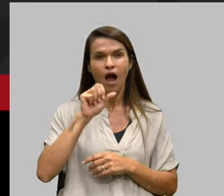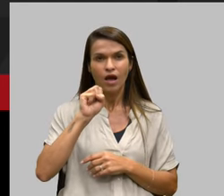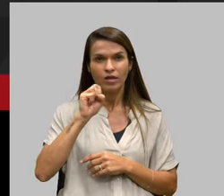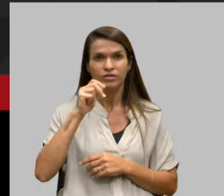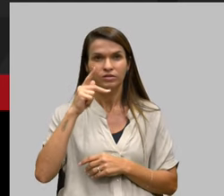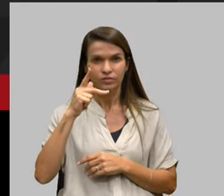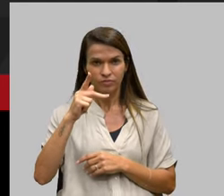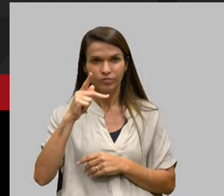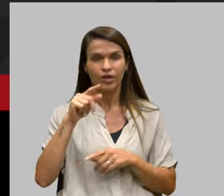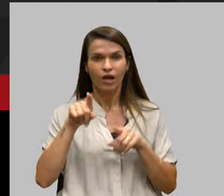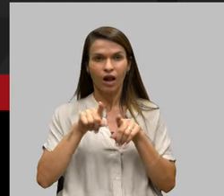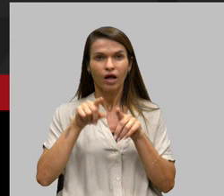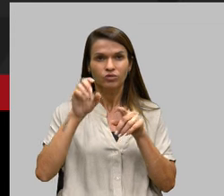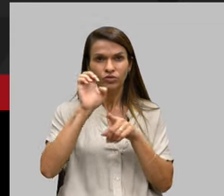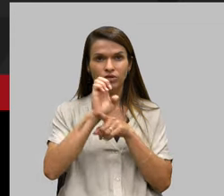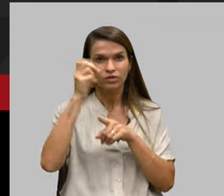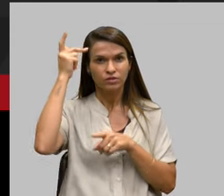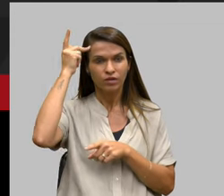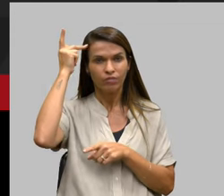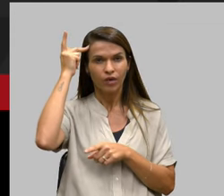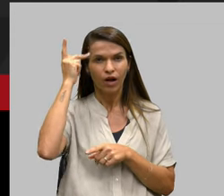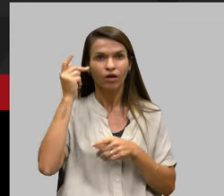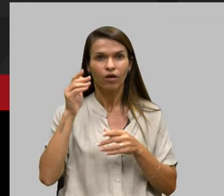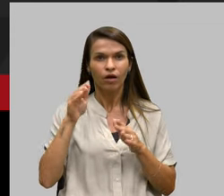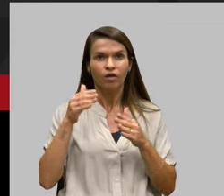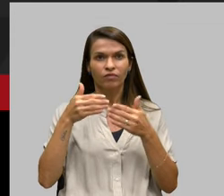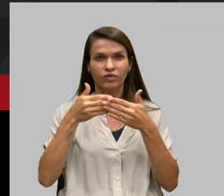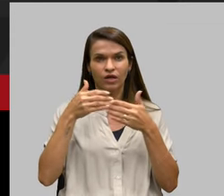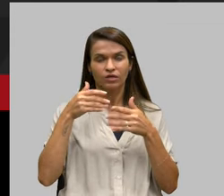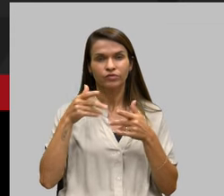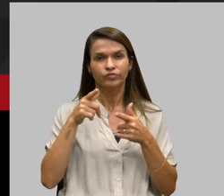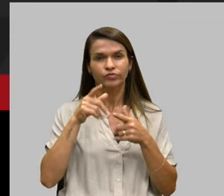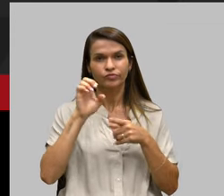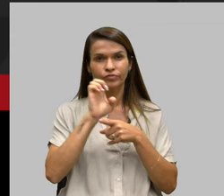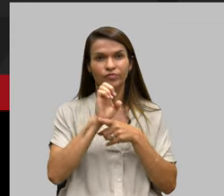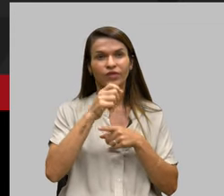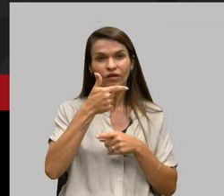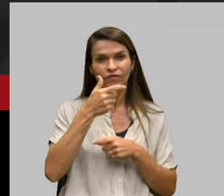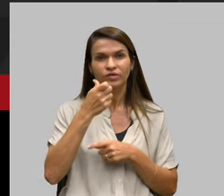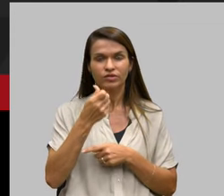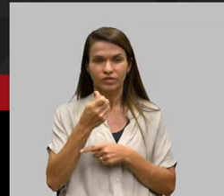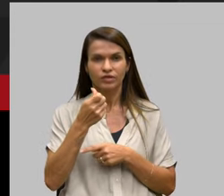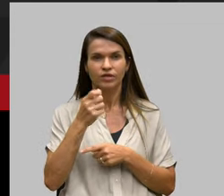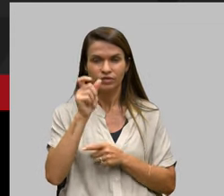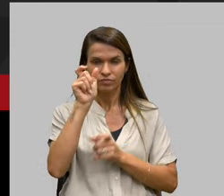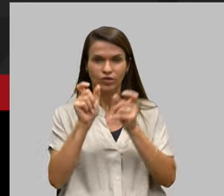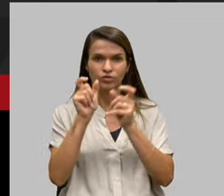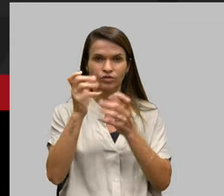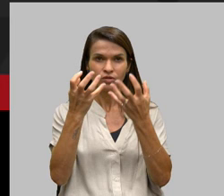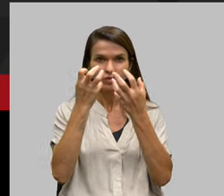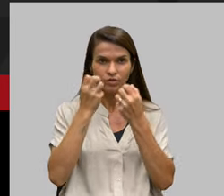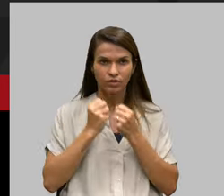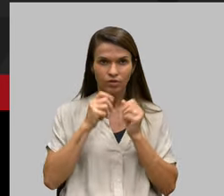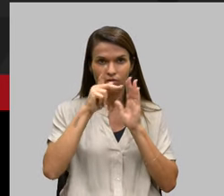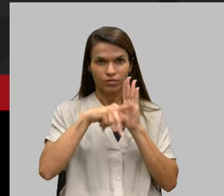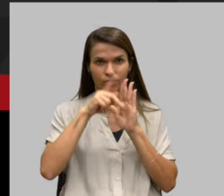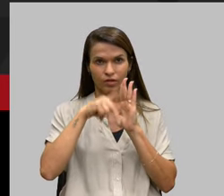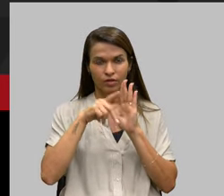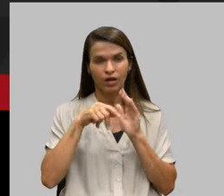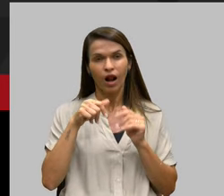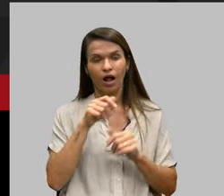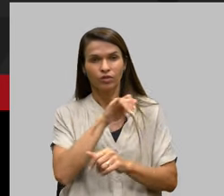é estado de São Paulo é entidade fechada do Estado de São Paulo tem 26 entes que aderiram a plano dela já do Rio de de Janeiro